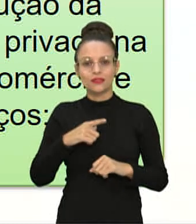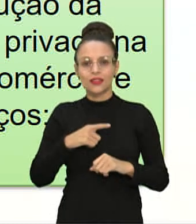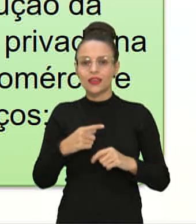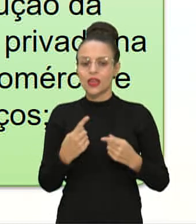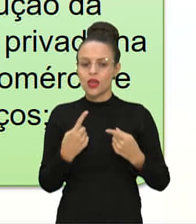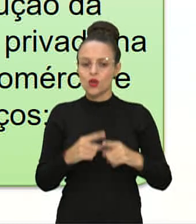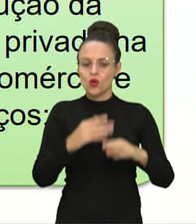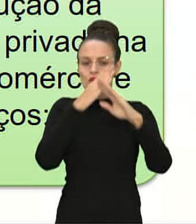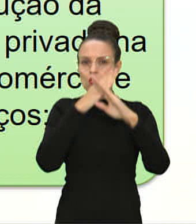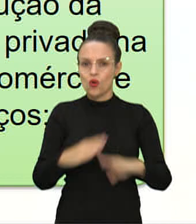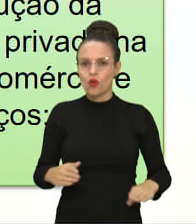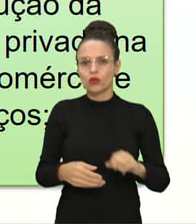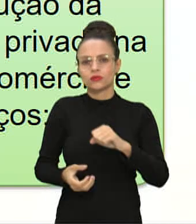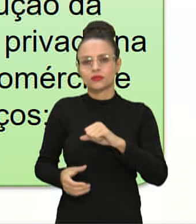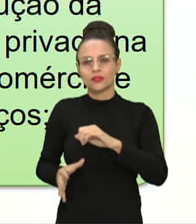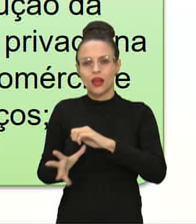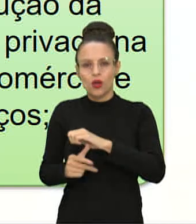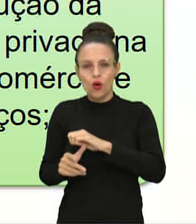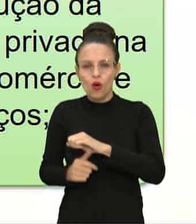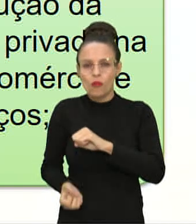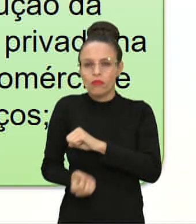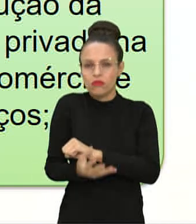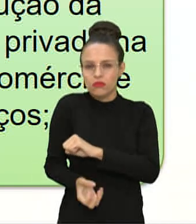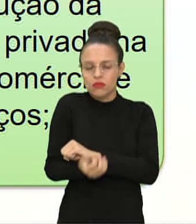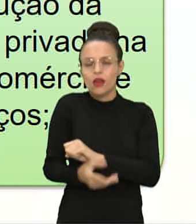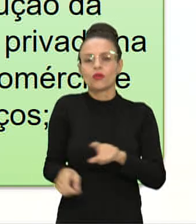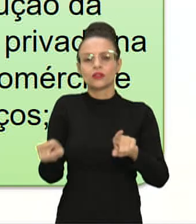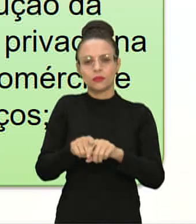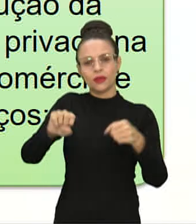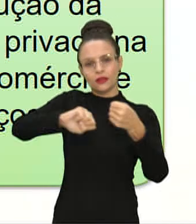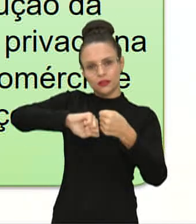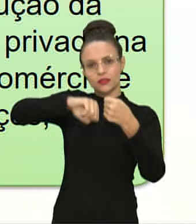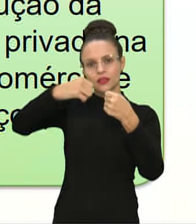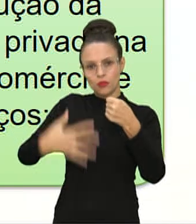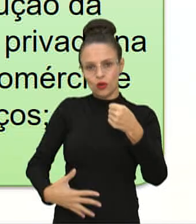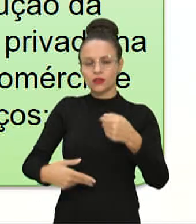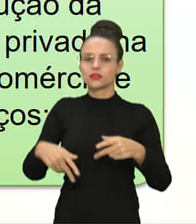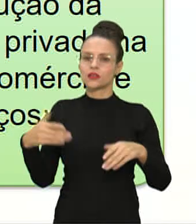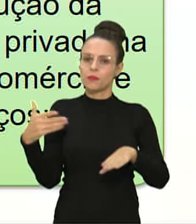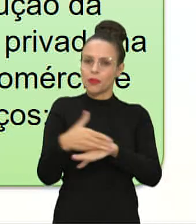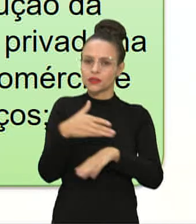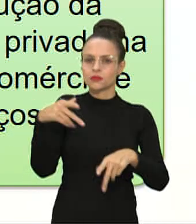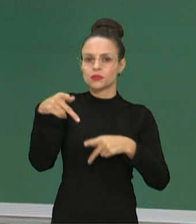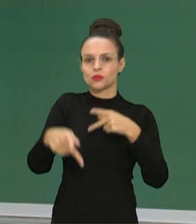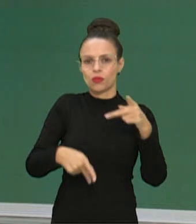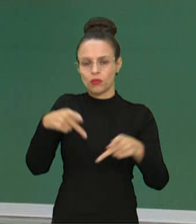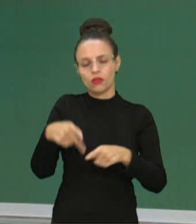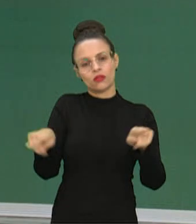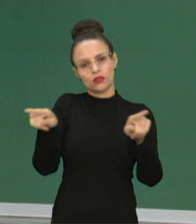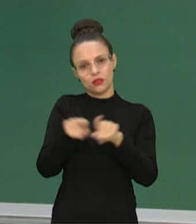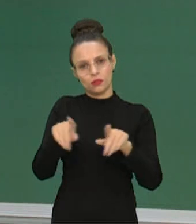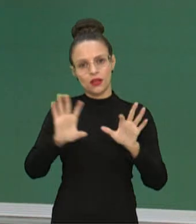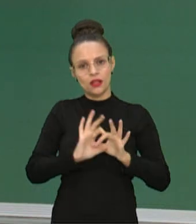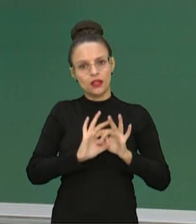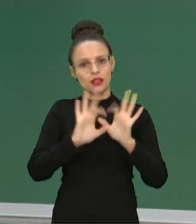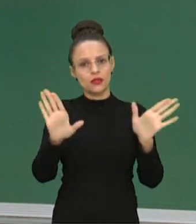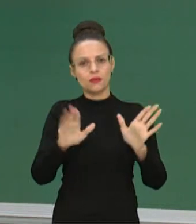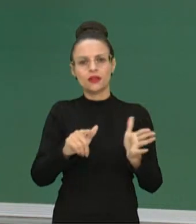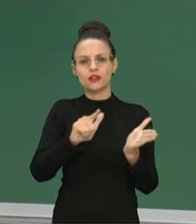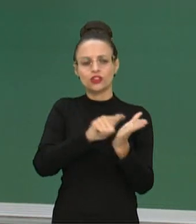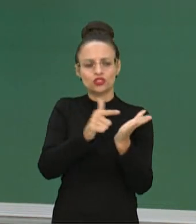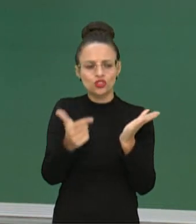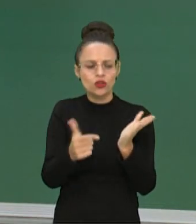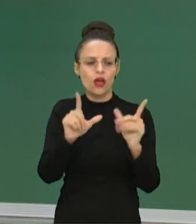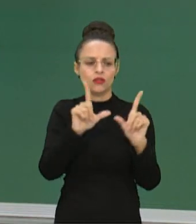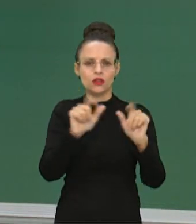corrupção, tem democracia, automaticamente tem participação popular e também liberdade de imprensa.